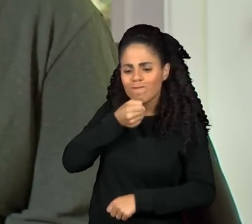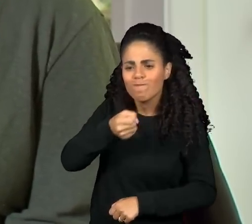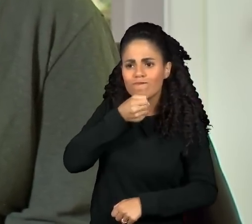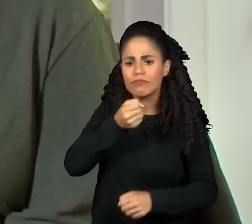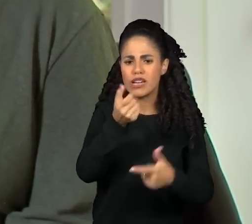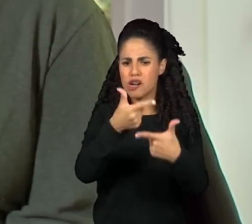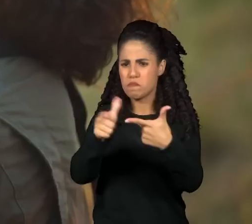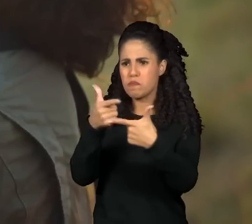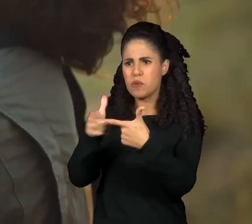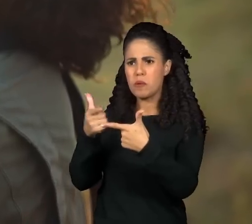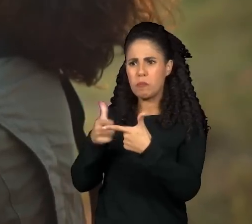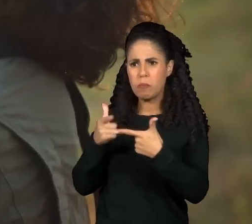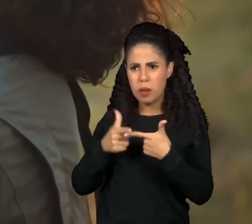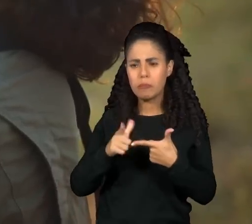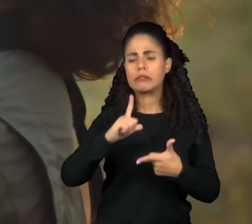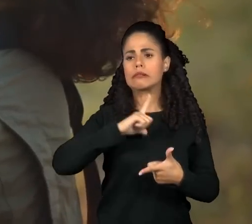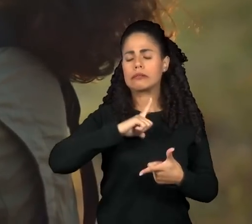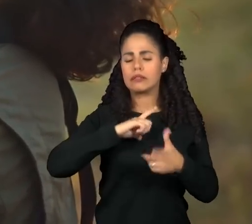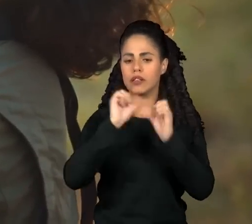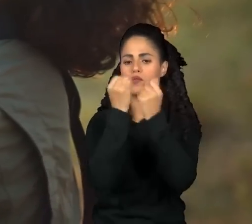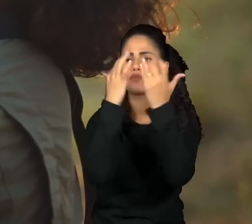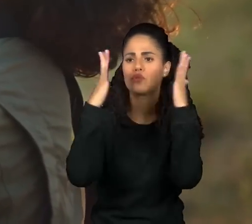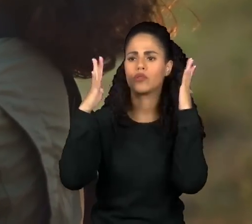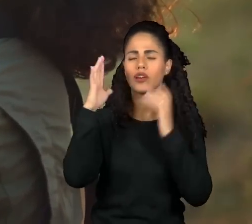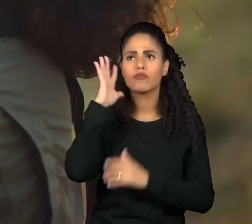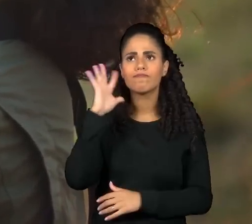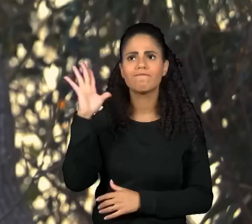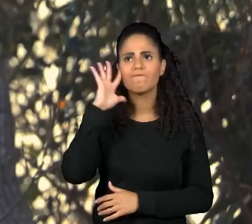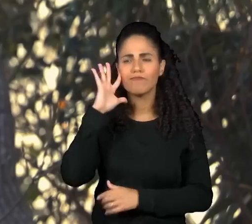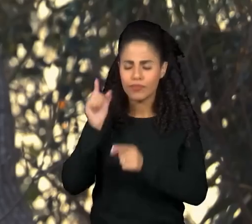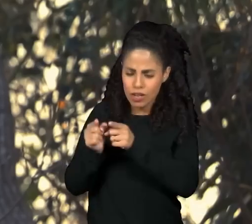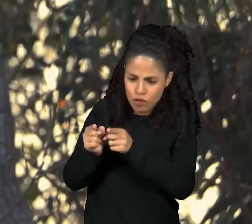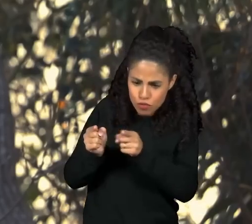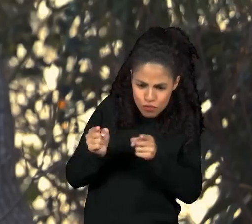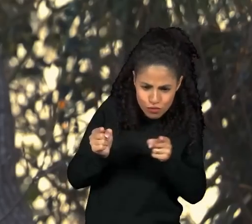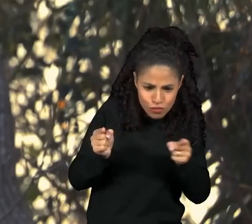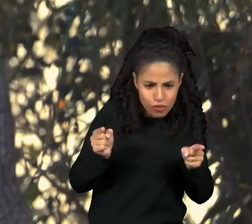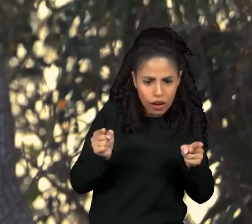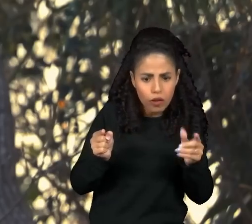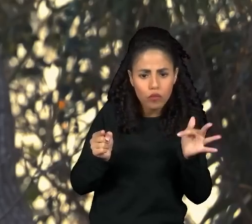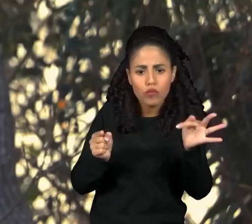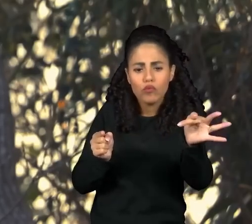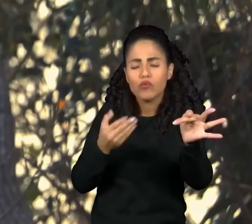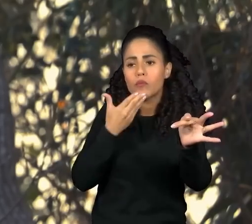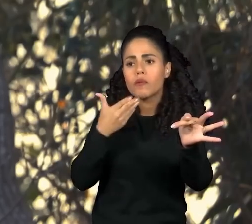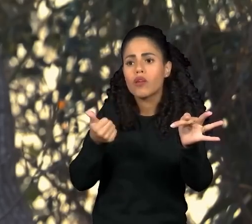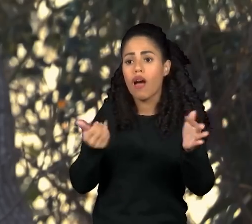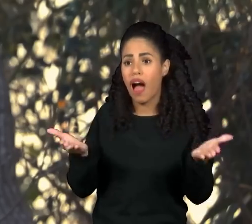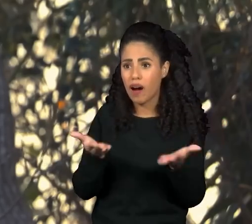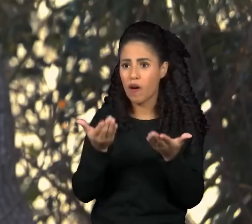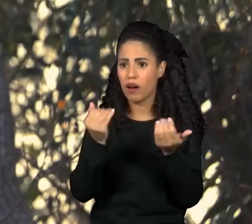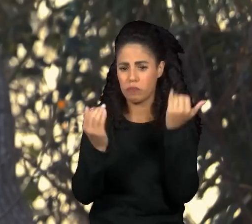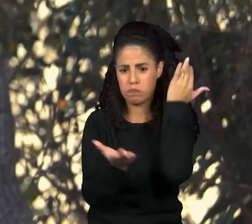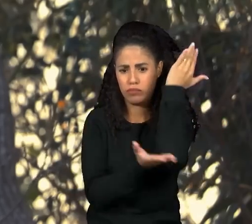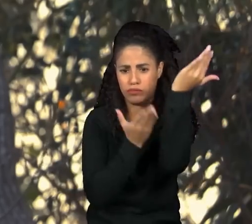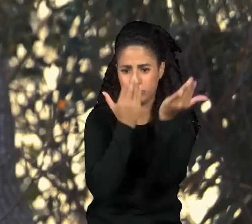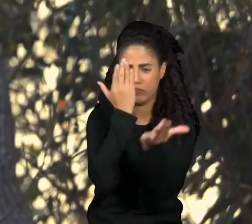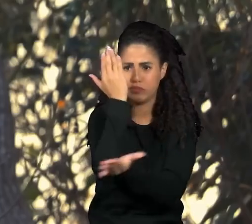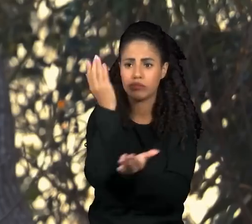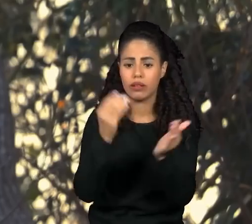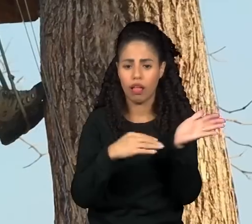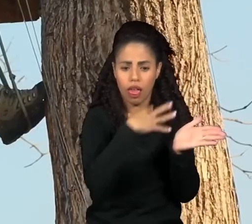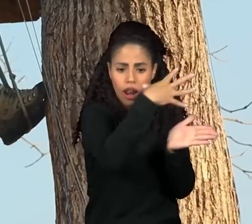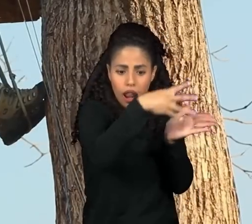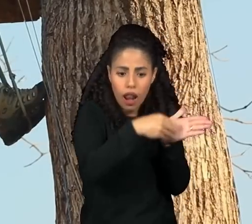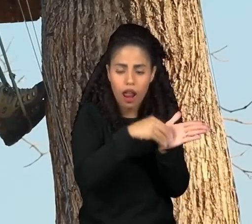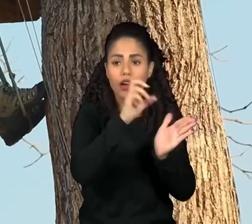problemas ambientais, mas eu gosto de pensar numa linha do tempo. No mesmo tempo que está acontecendo o desmatamento na Mata Atlântica ou